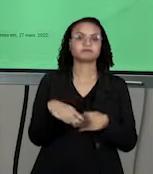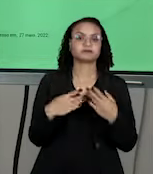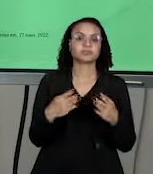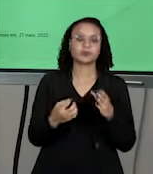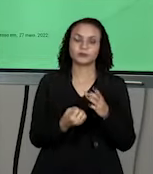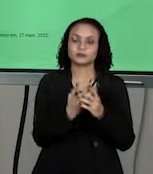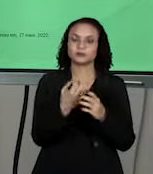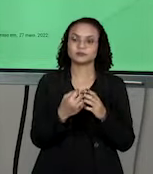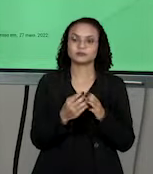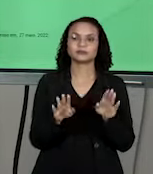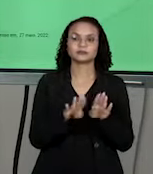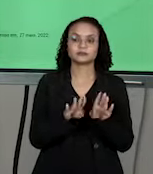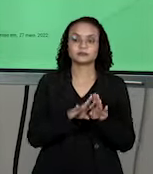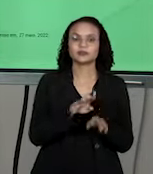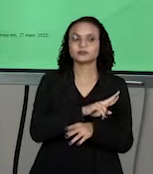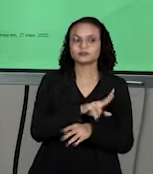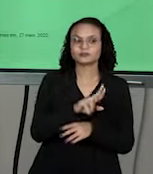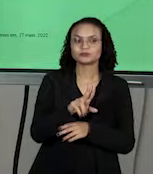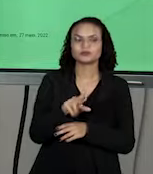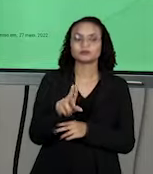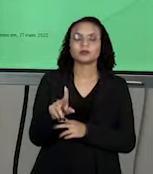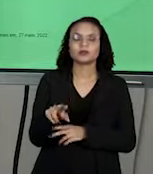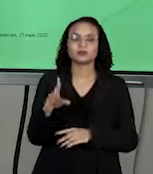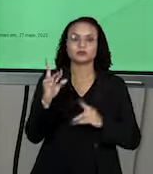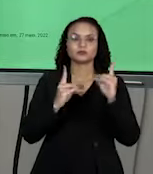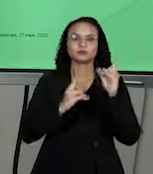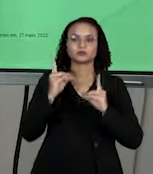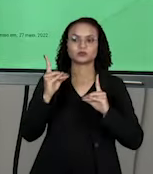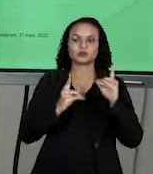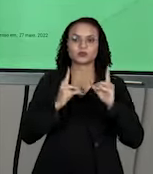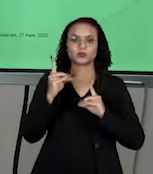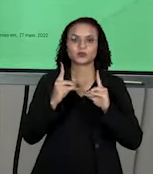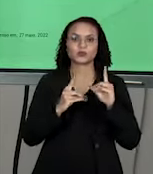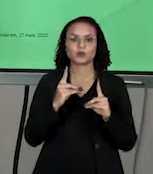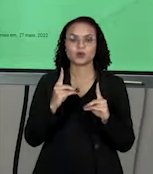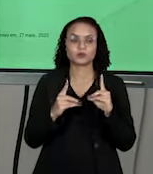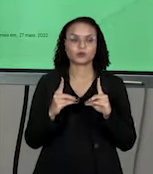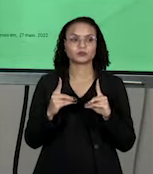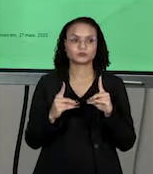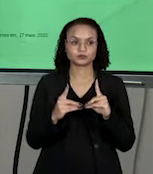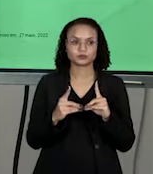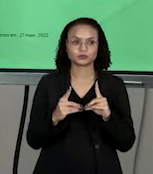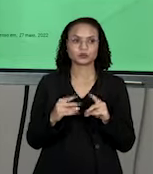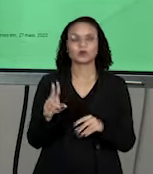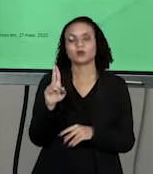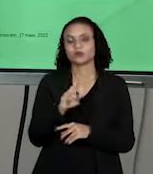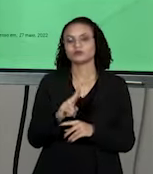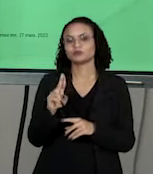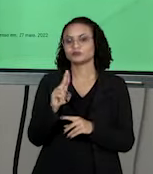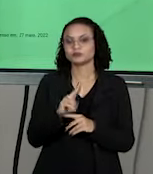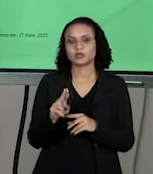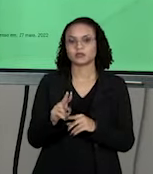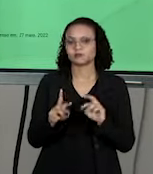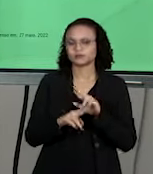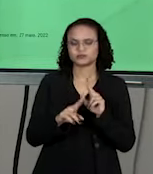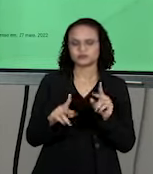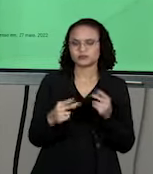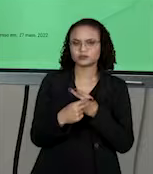que são utilizados no aumento, né, do batimento